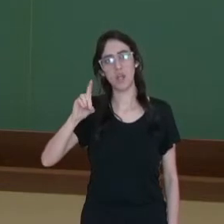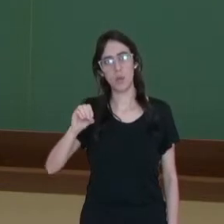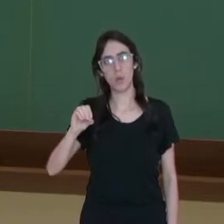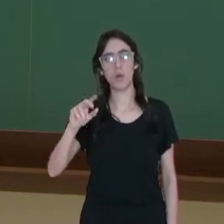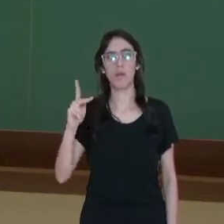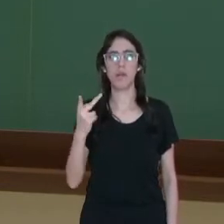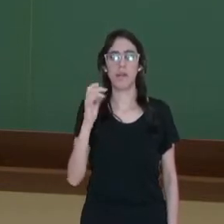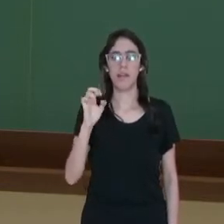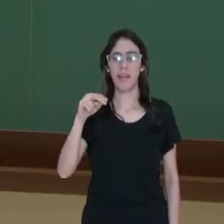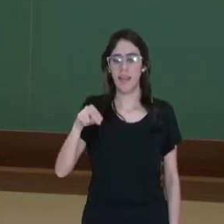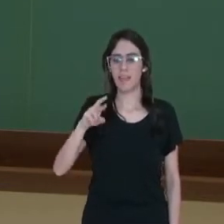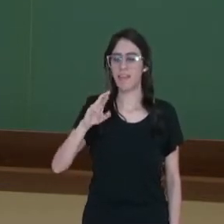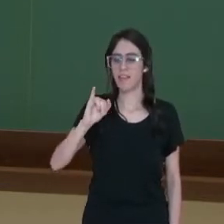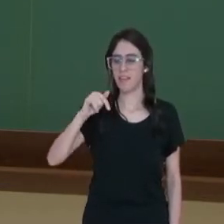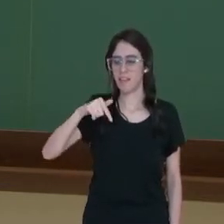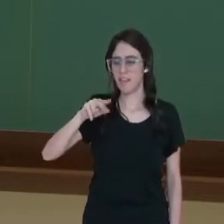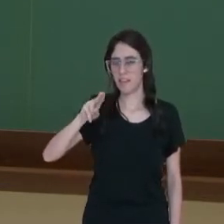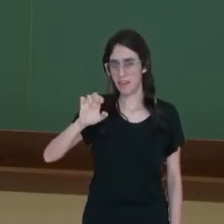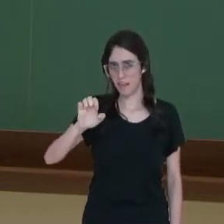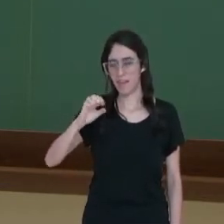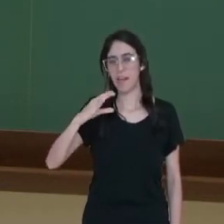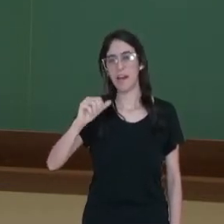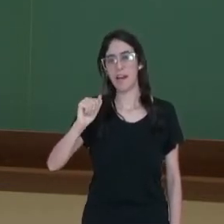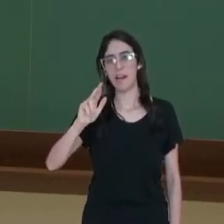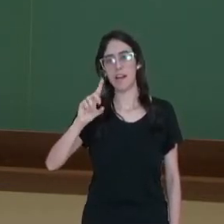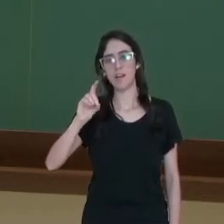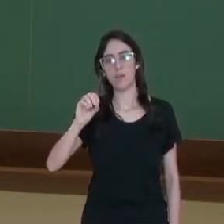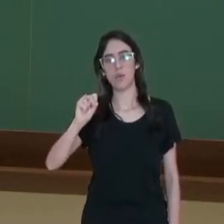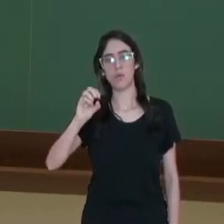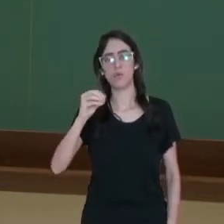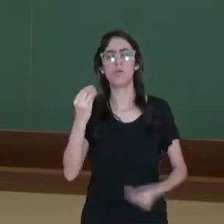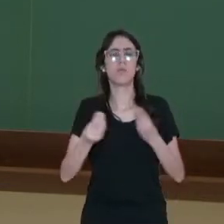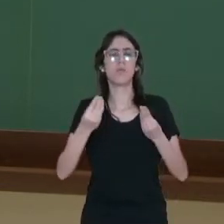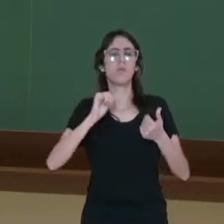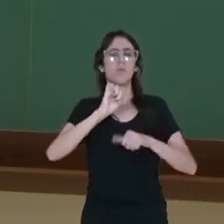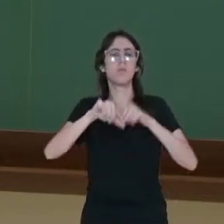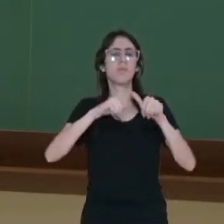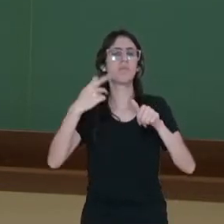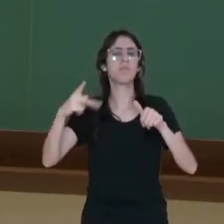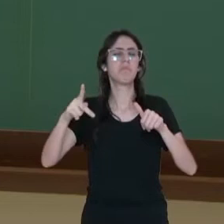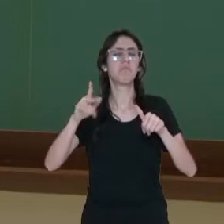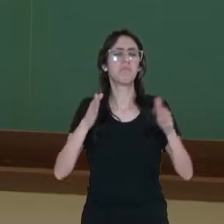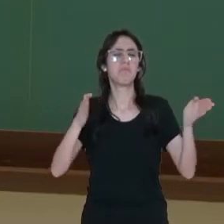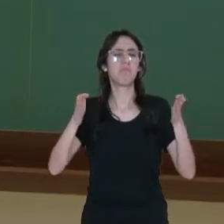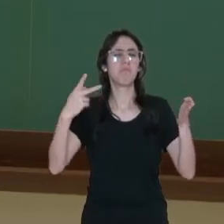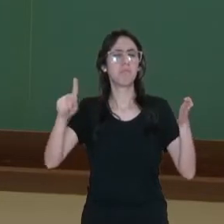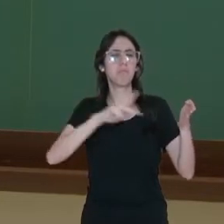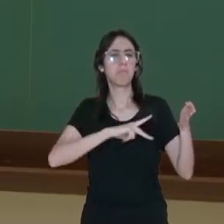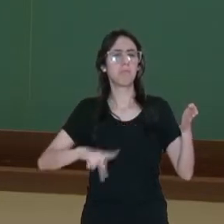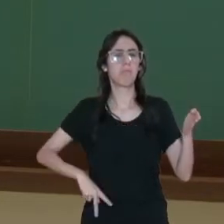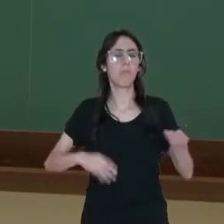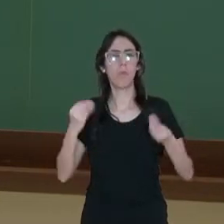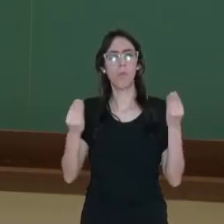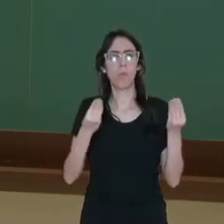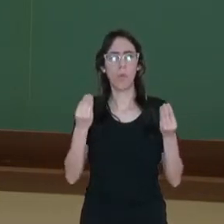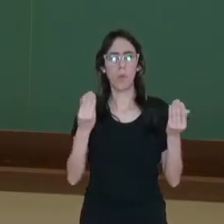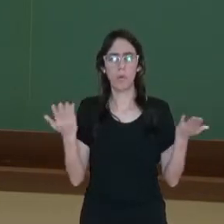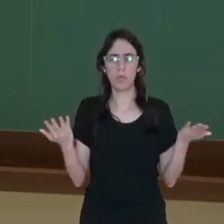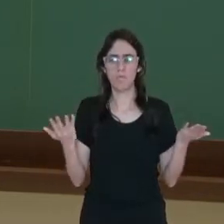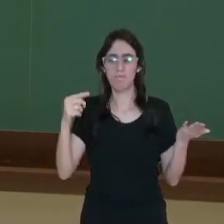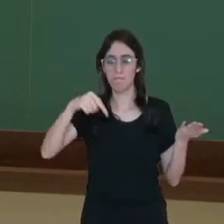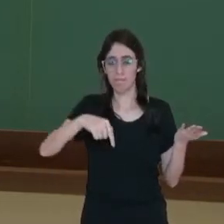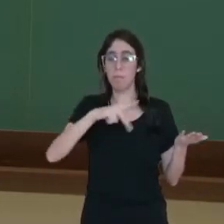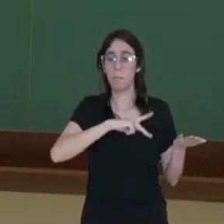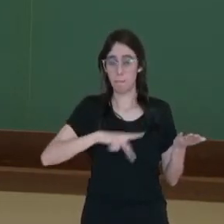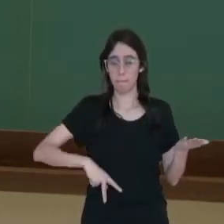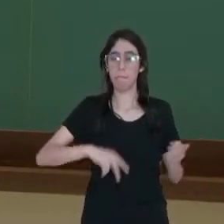Houve continuidades? Houve mudanças? Como foi marcado o segundo governo de Fernando Henrique Cardoso como presidente do Brasil? E